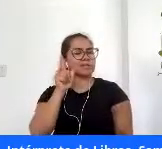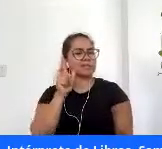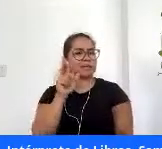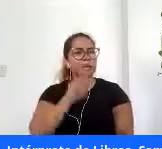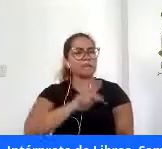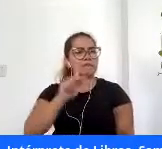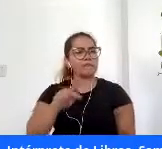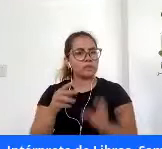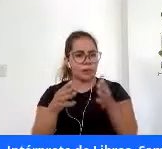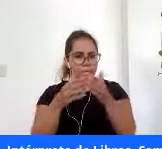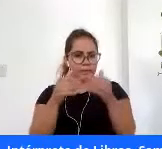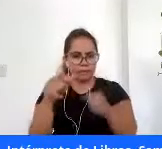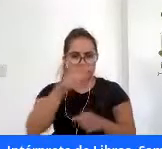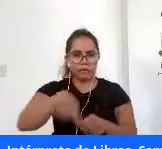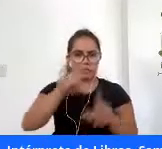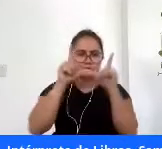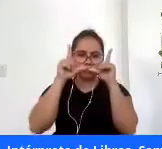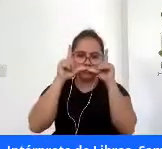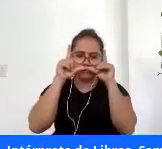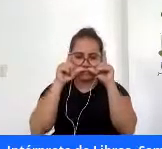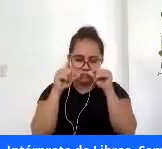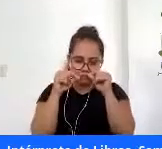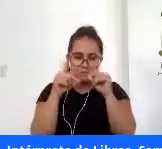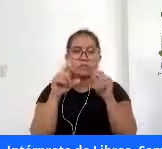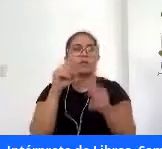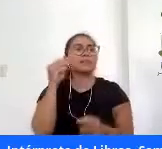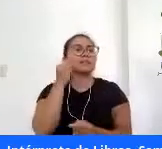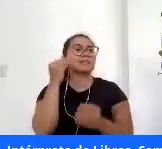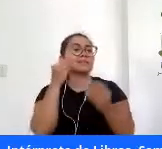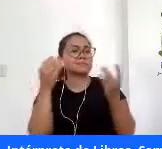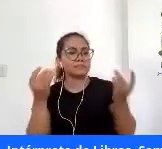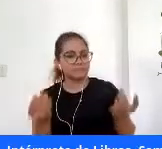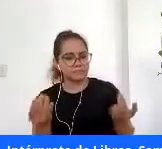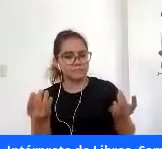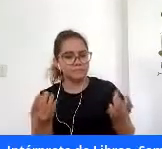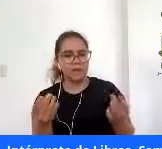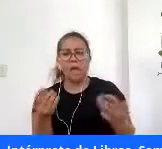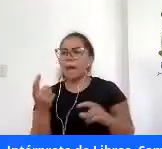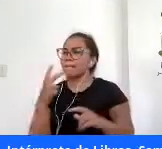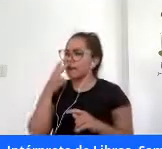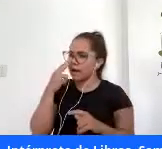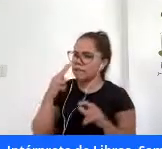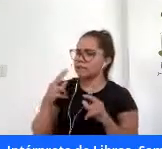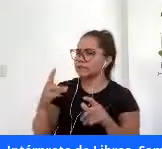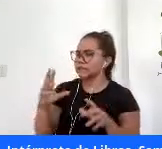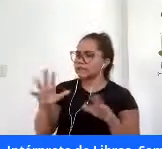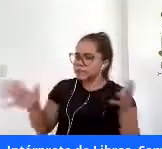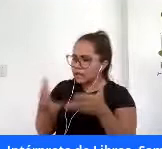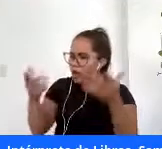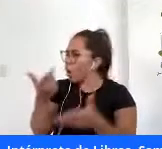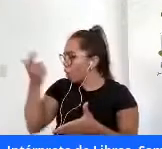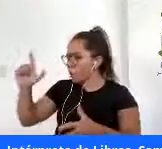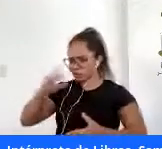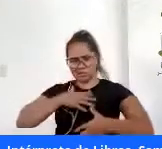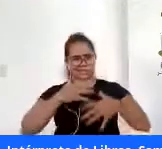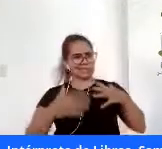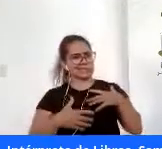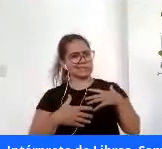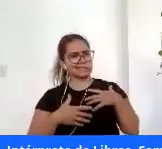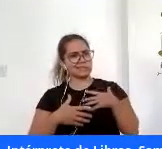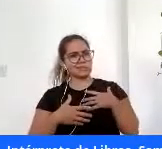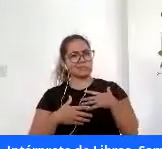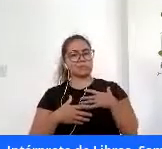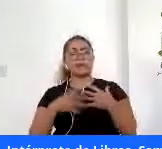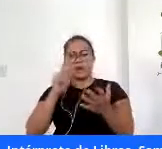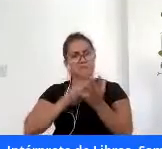pediu para vocês fecharem os olhos, né, e justamente para você aguçar os outros sentidos. E isso é verdade. Quando você